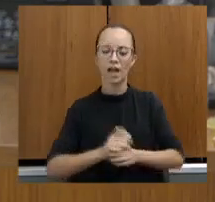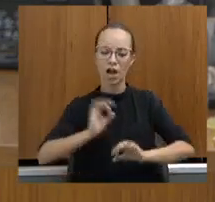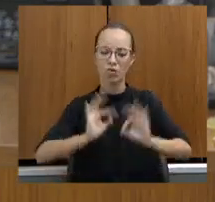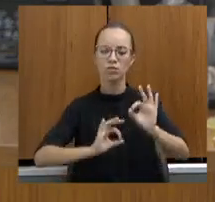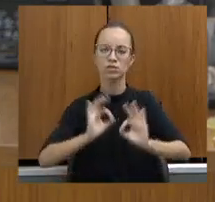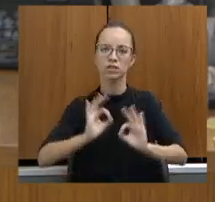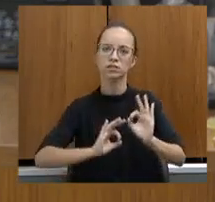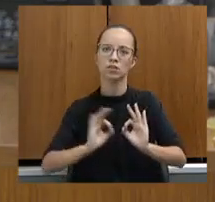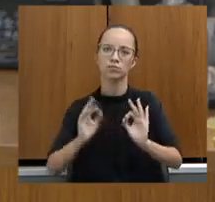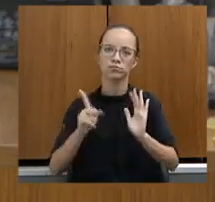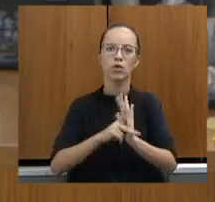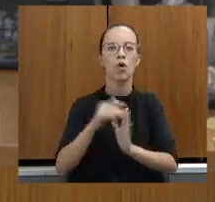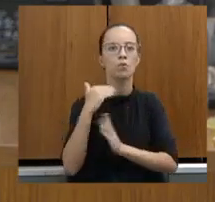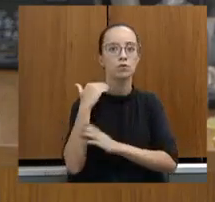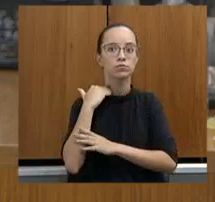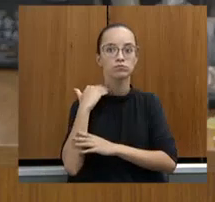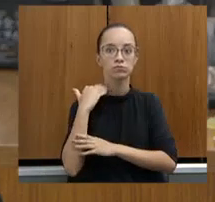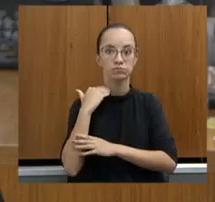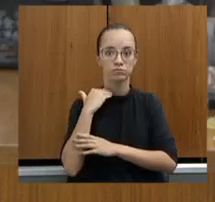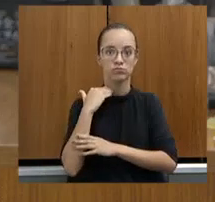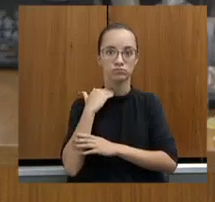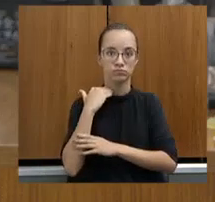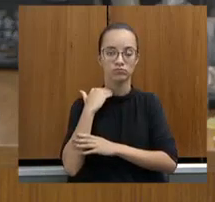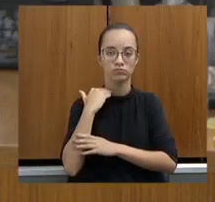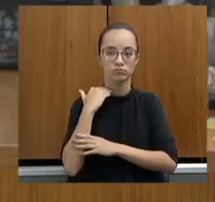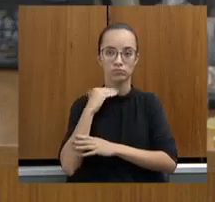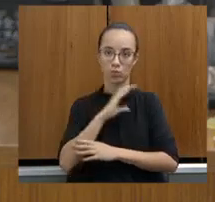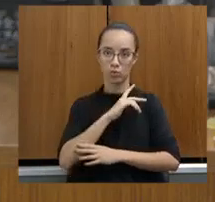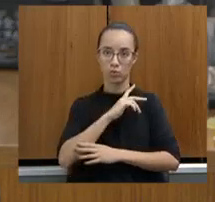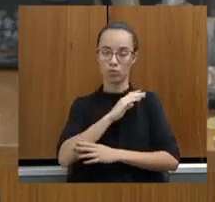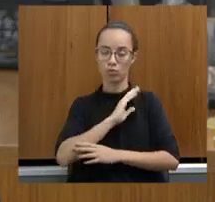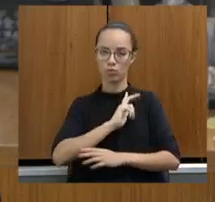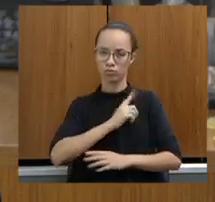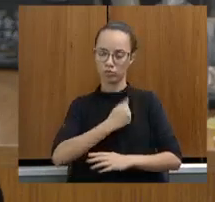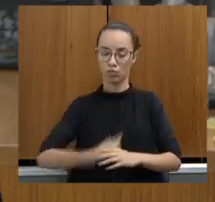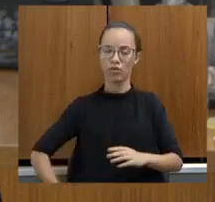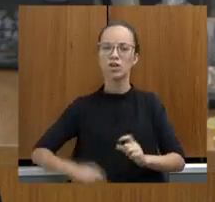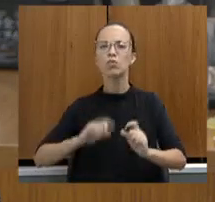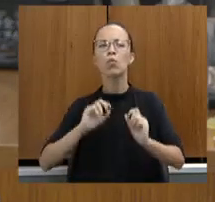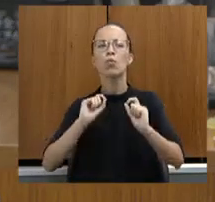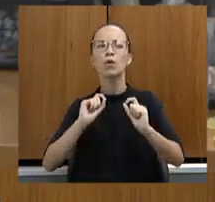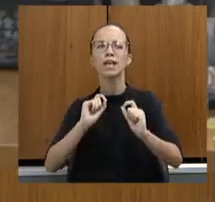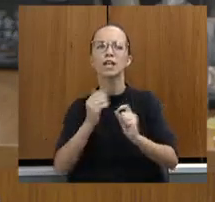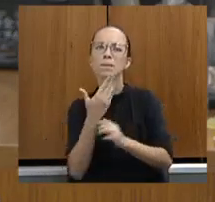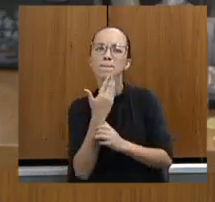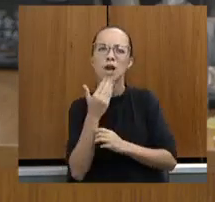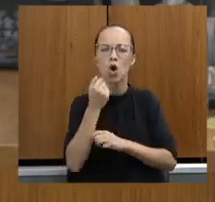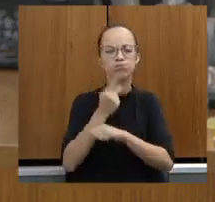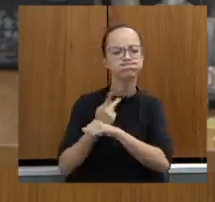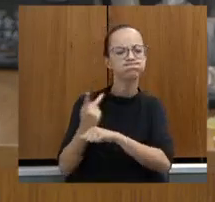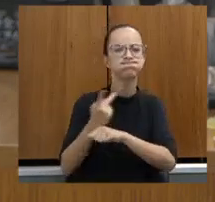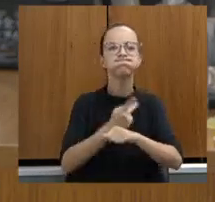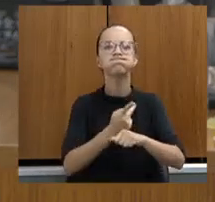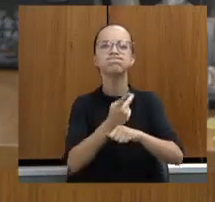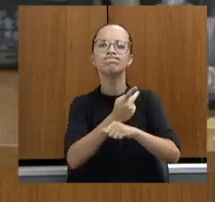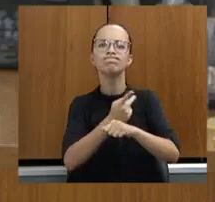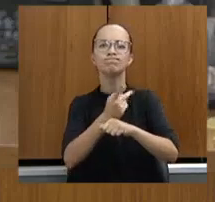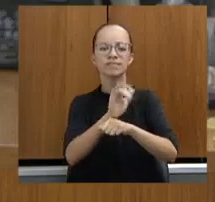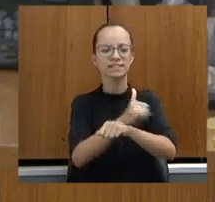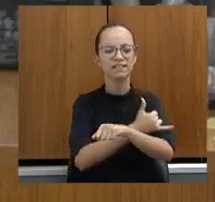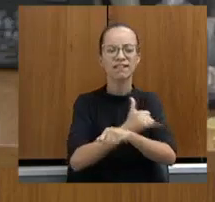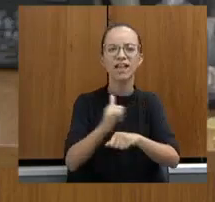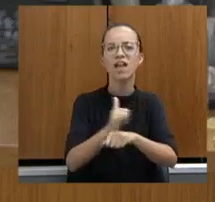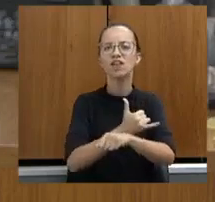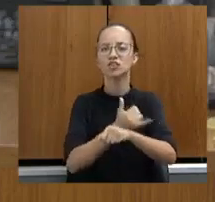das contas públicas era permite que o estado Busque o melhor aproveitamento dos recursos no sentido Direcionar para